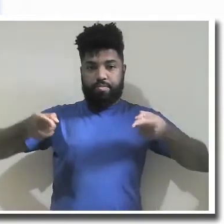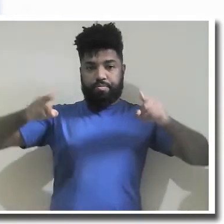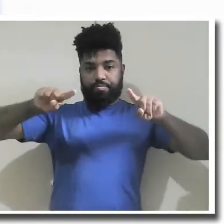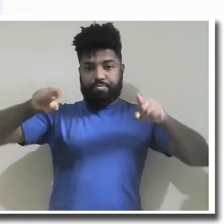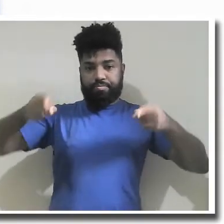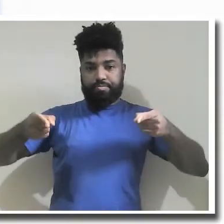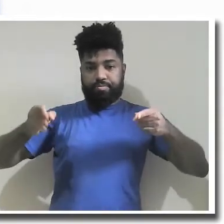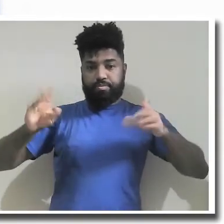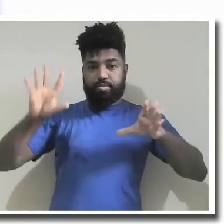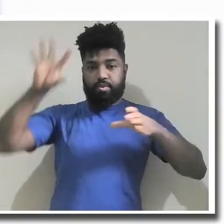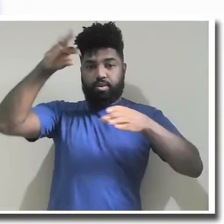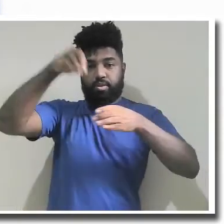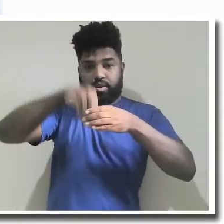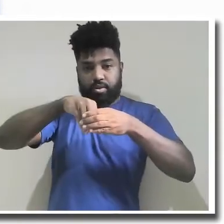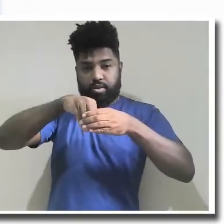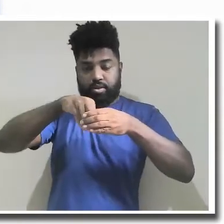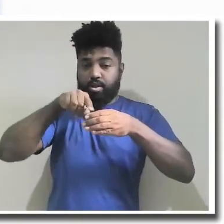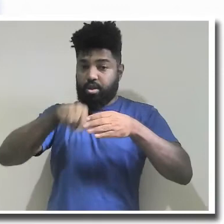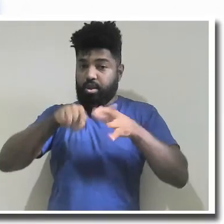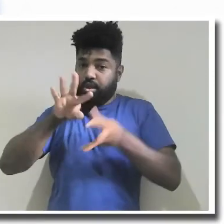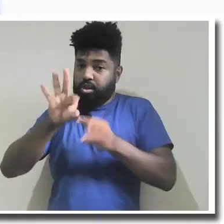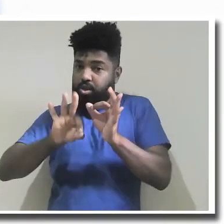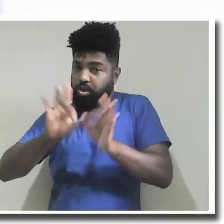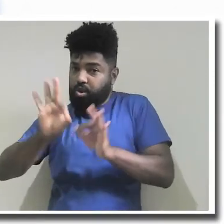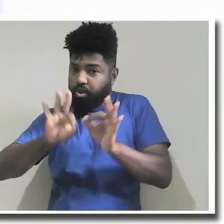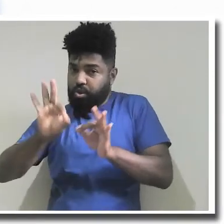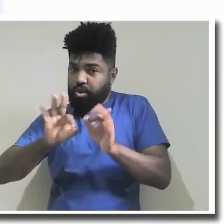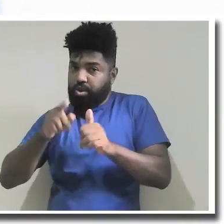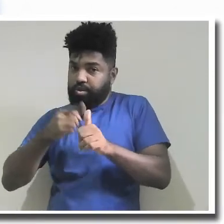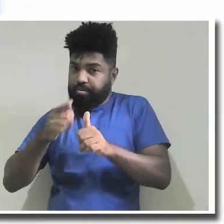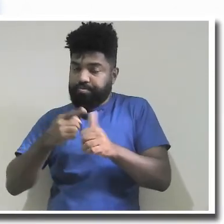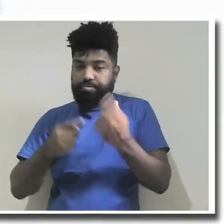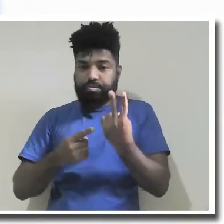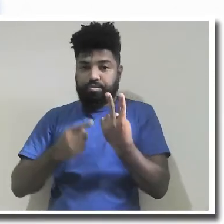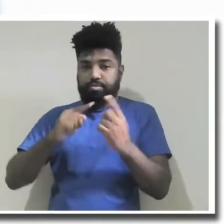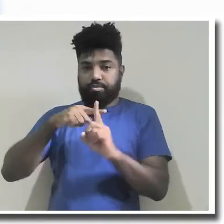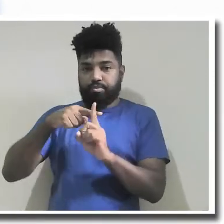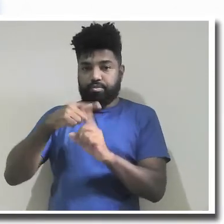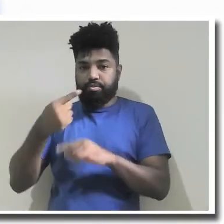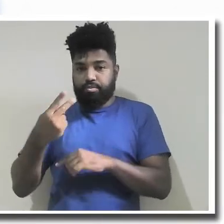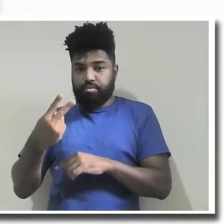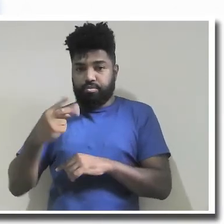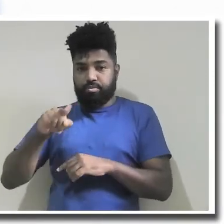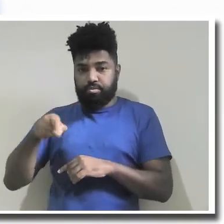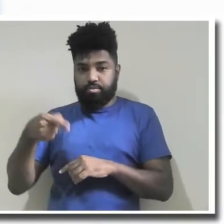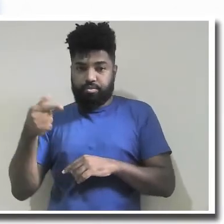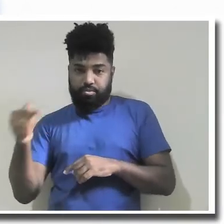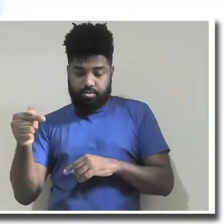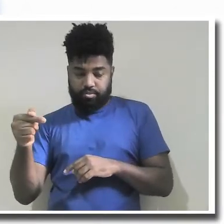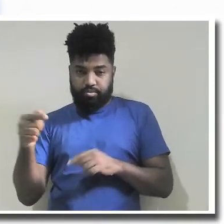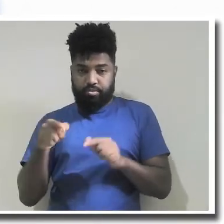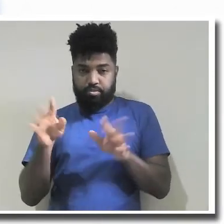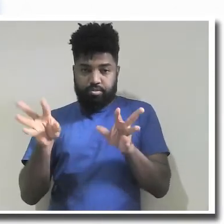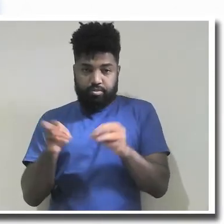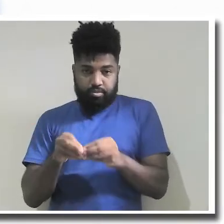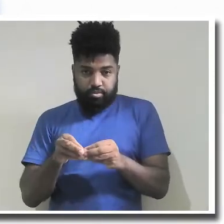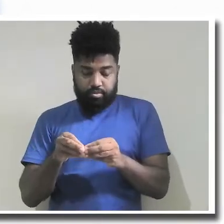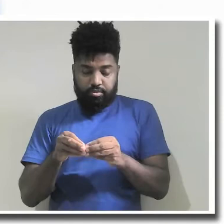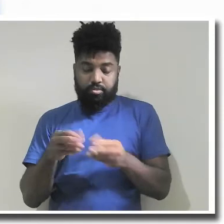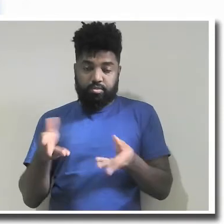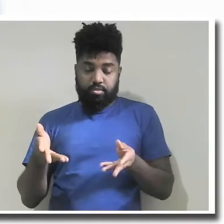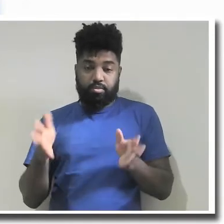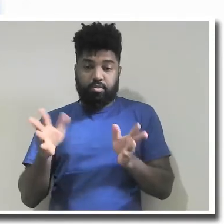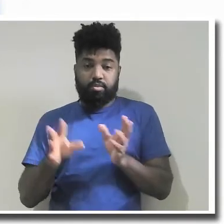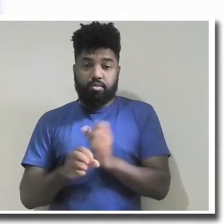é realizado primeiro, ou seja, 2 mais 2,7, que equivale a